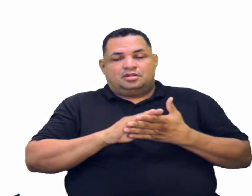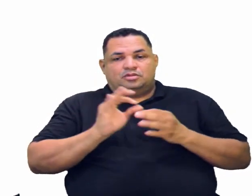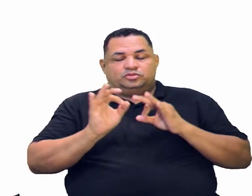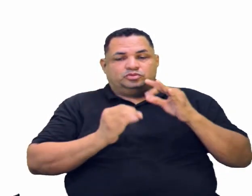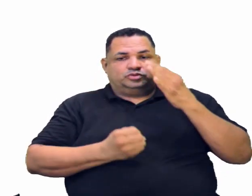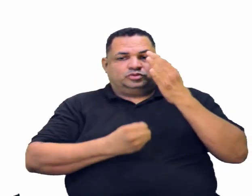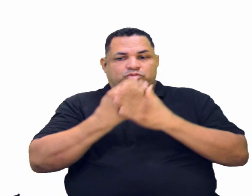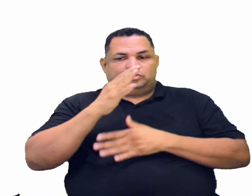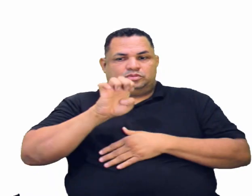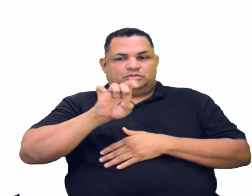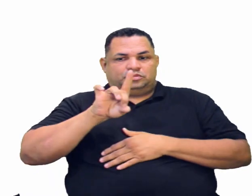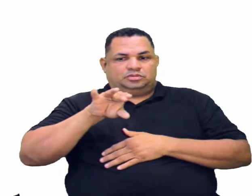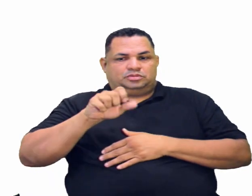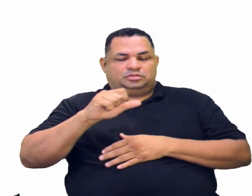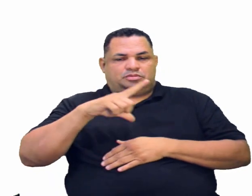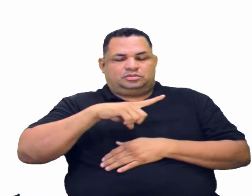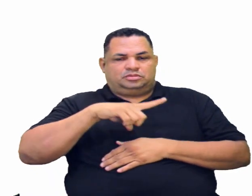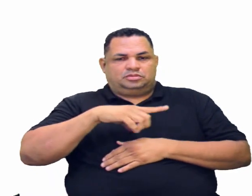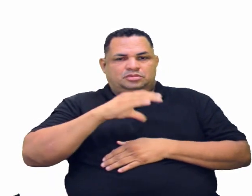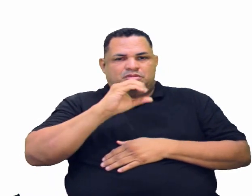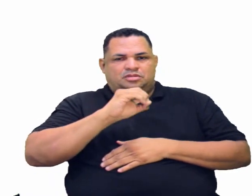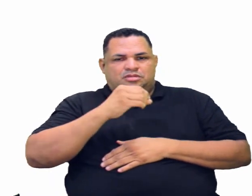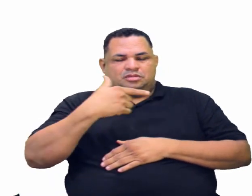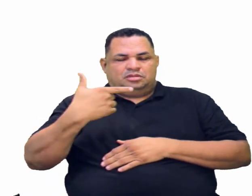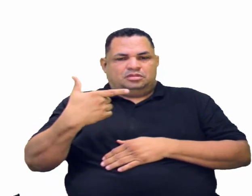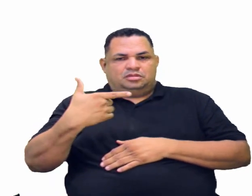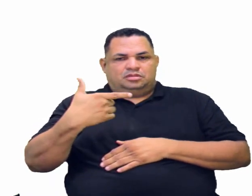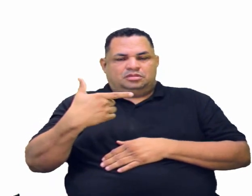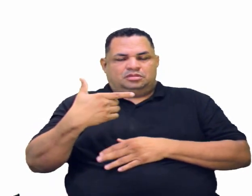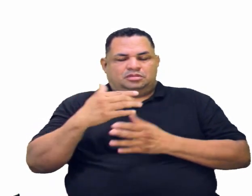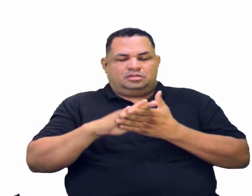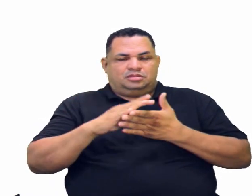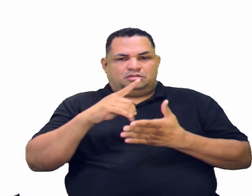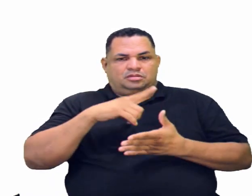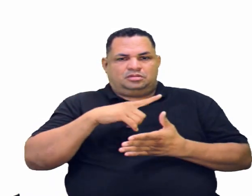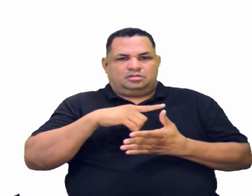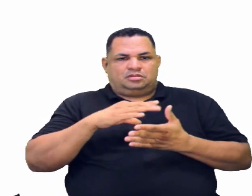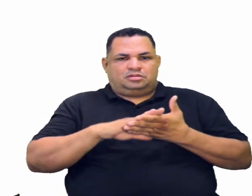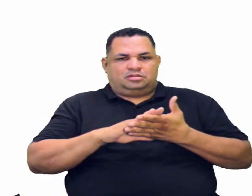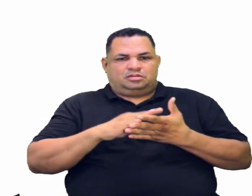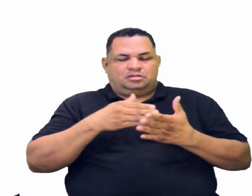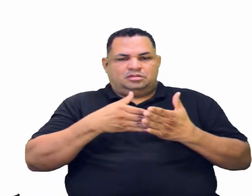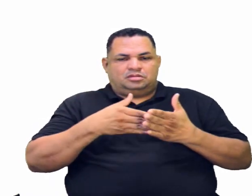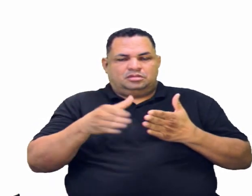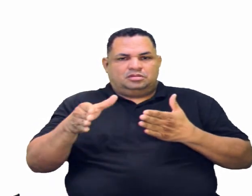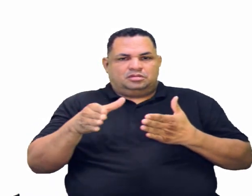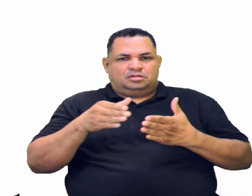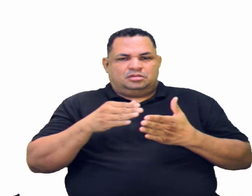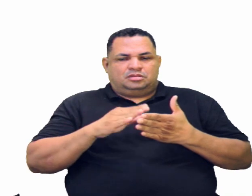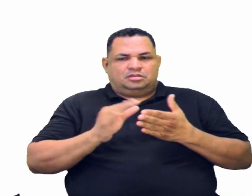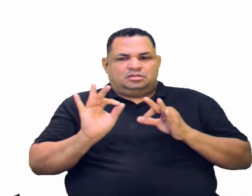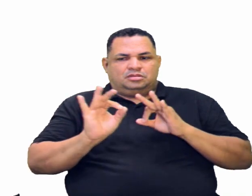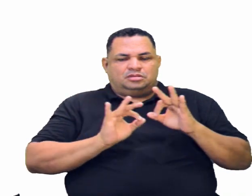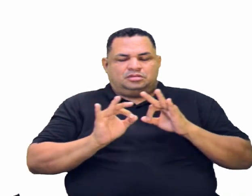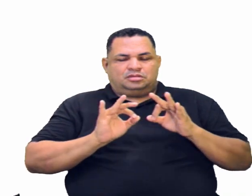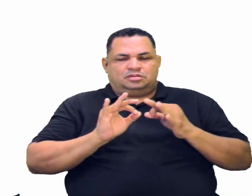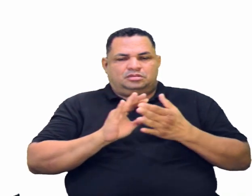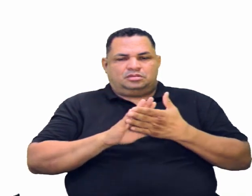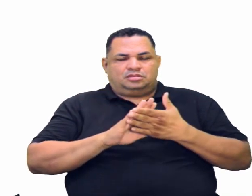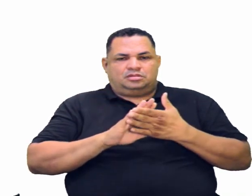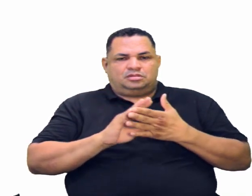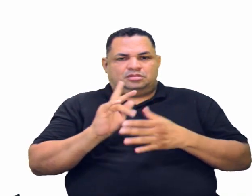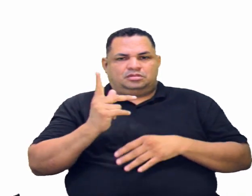um aldeído. Eu ainda vou ter oxigênio disponível que agora vai vir, ó, e retira esse hidrogênio